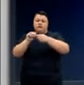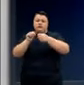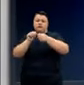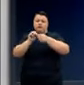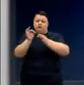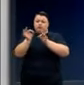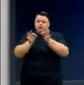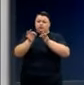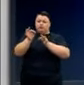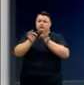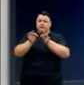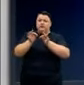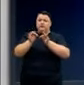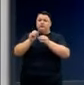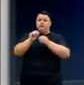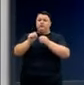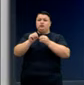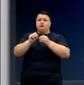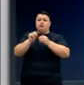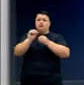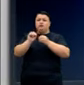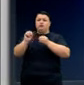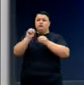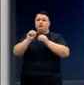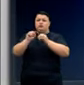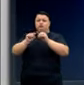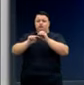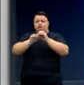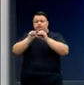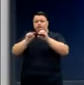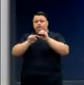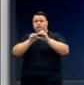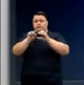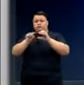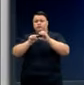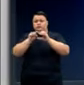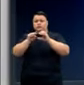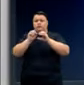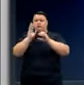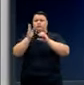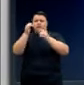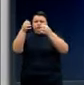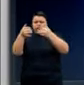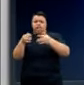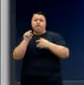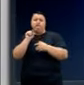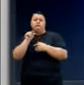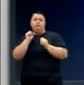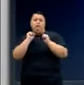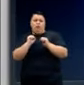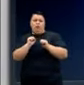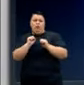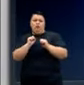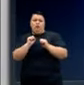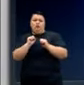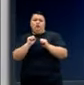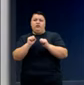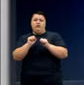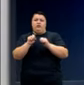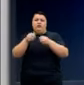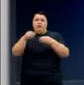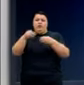folhetos germinativos ou embrionário, que já eu explico para vocês. Pode ser diblástico